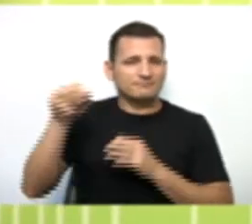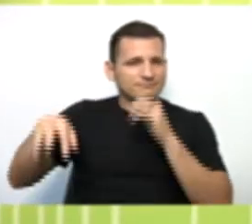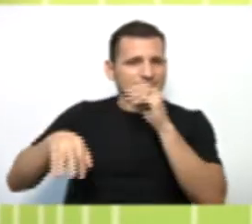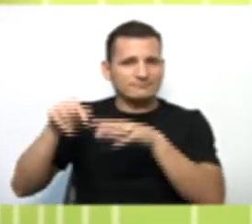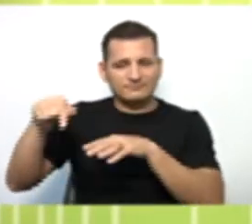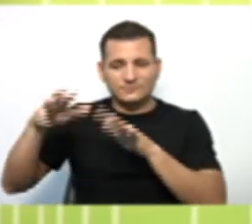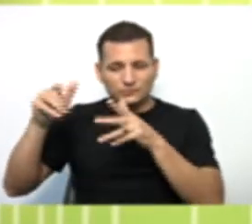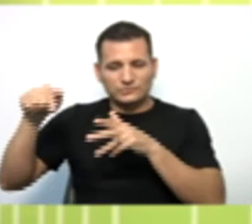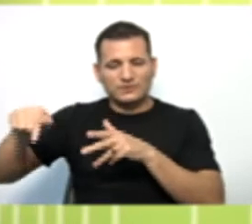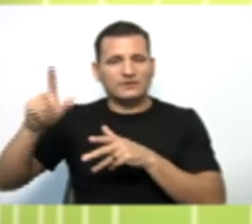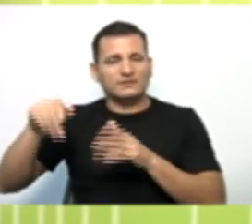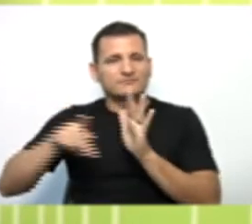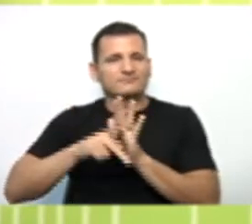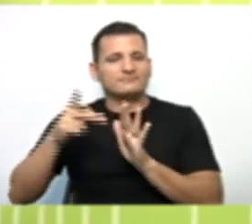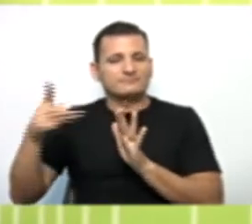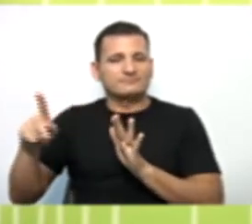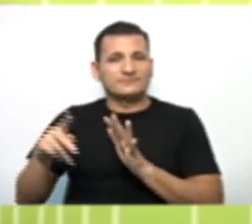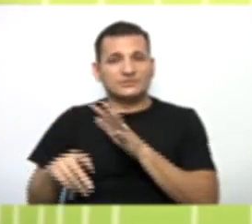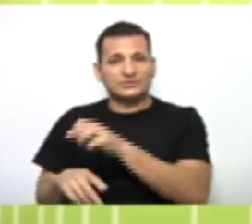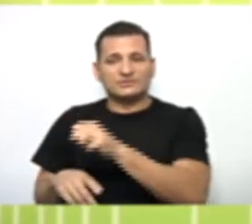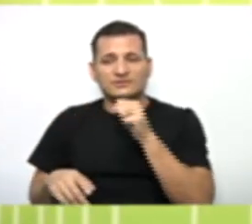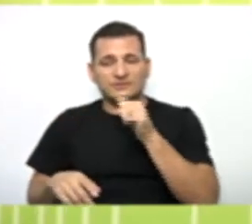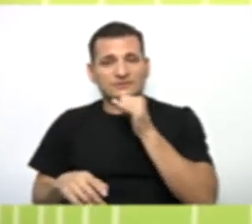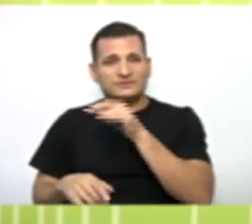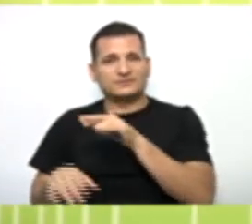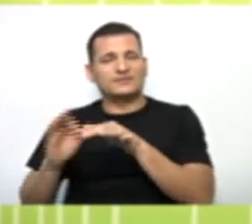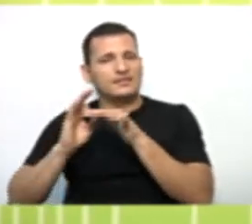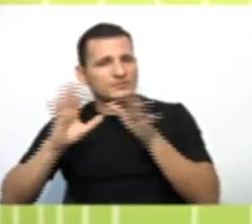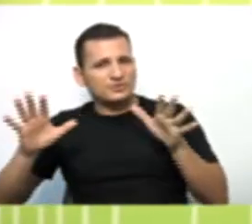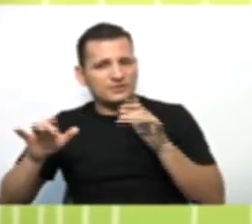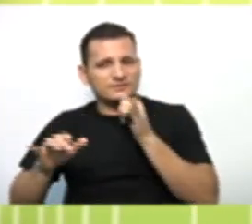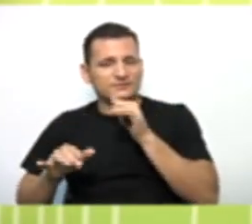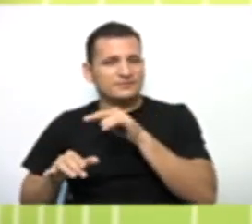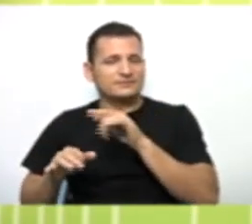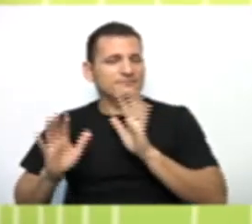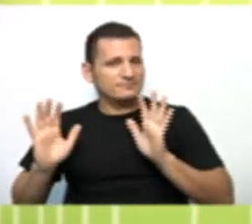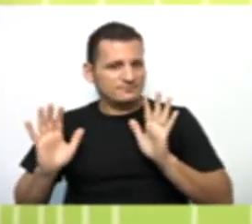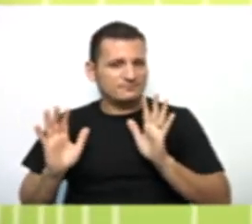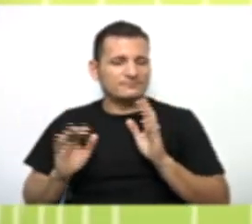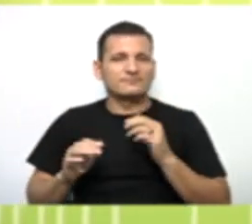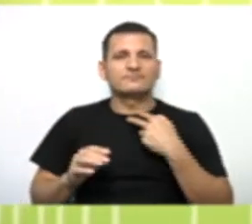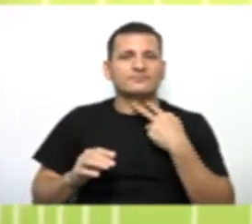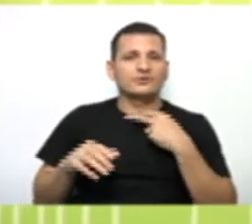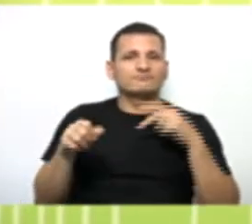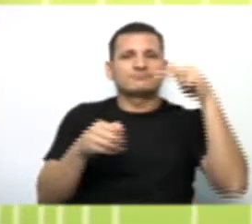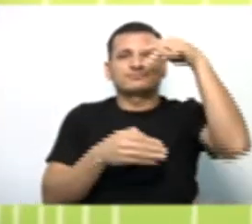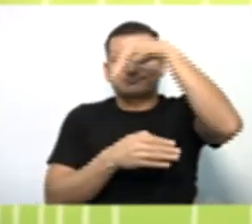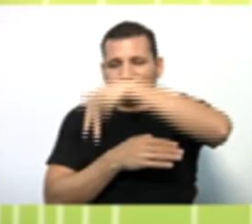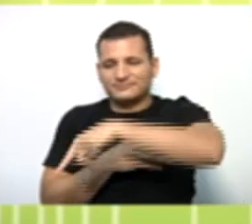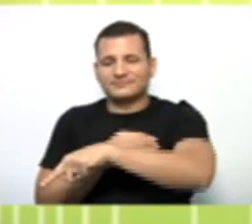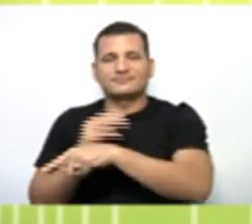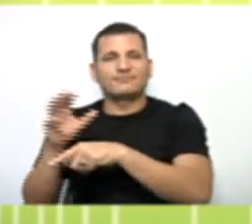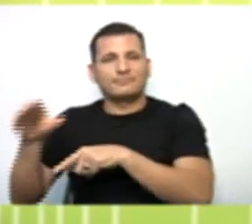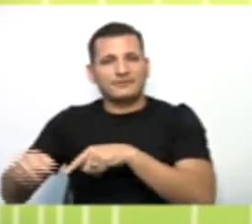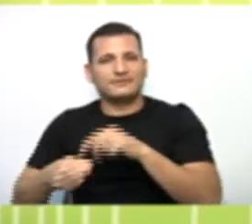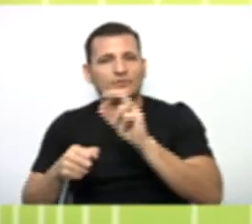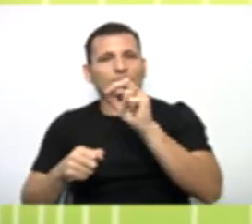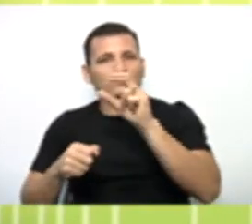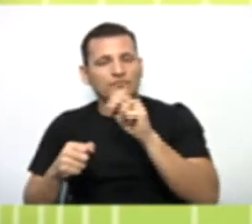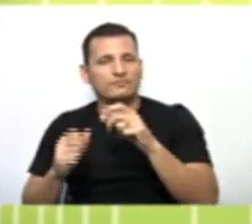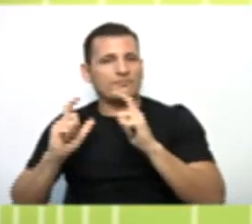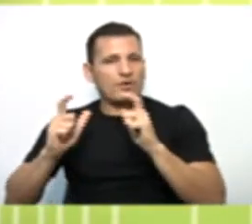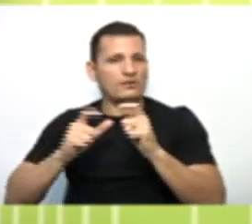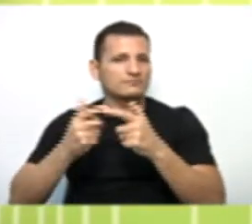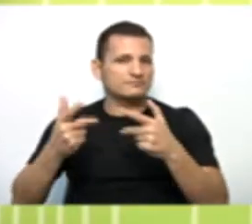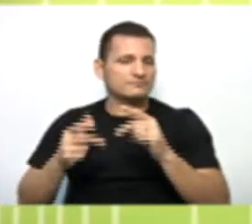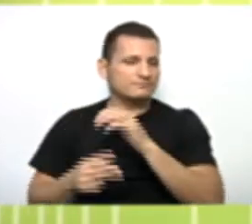Só pode tirar de lá se ele deixar, se ele permitir. Não vai pular quintal de vizinho para pegar ovo, pegar bola, pegar isso e aquilo não, tá